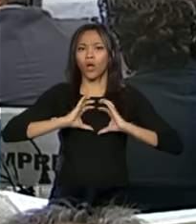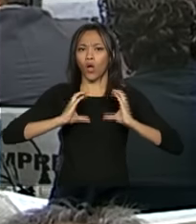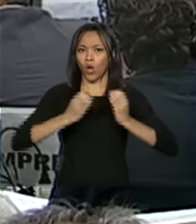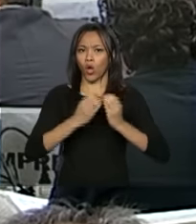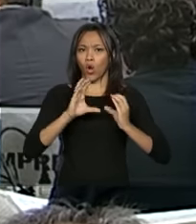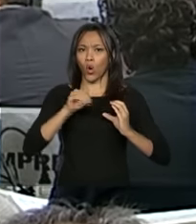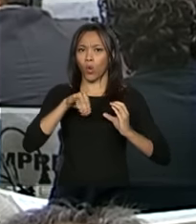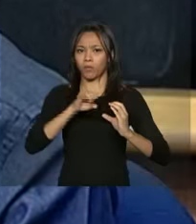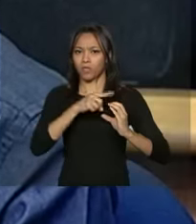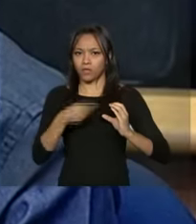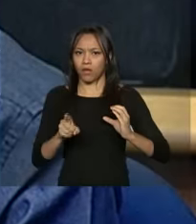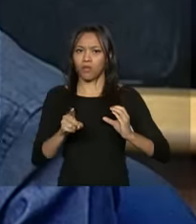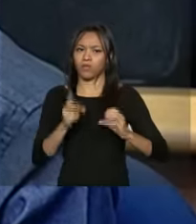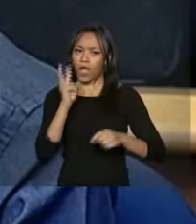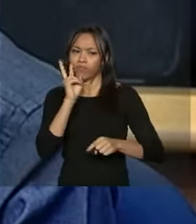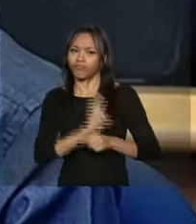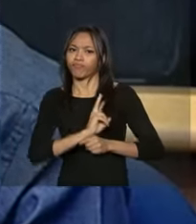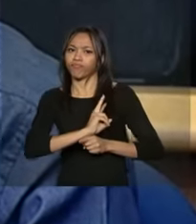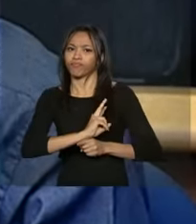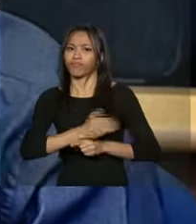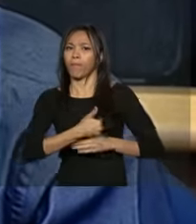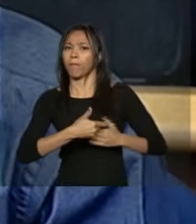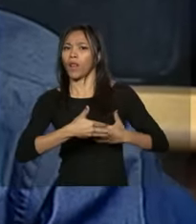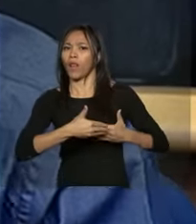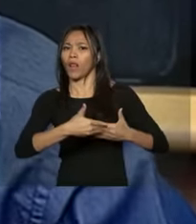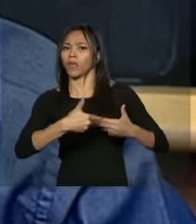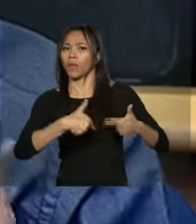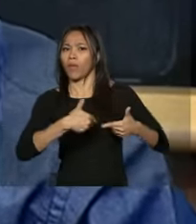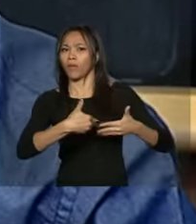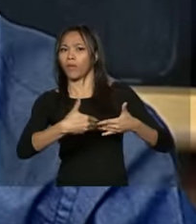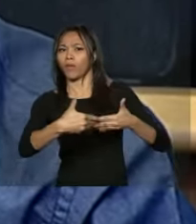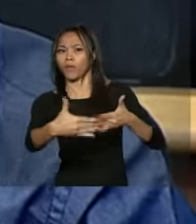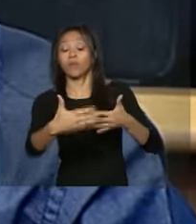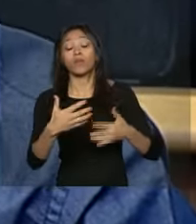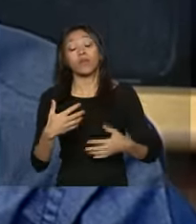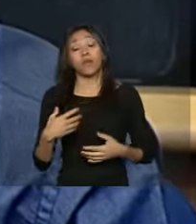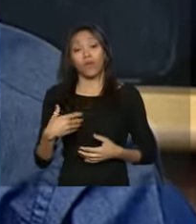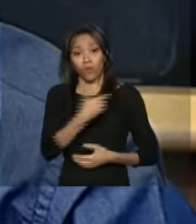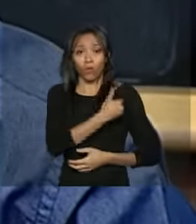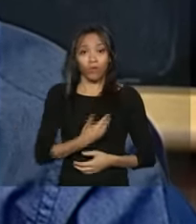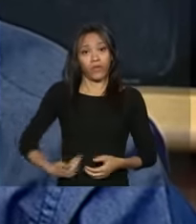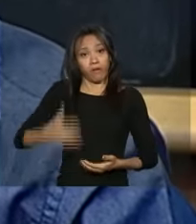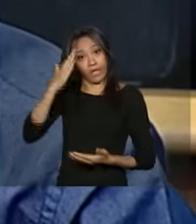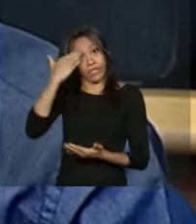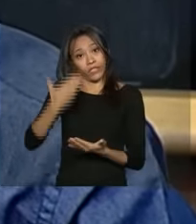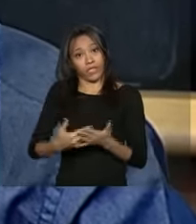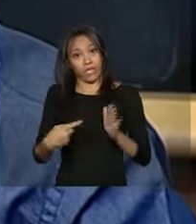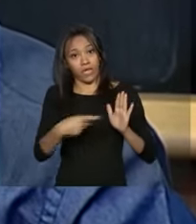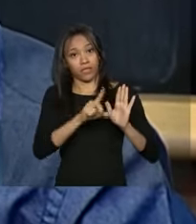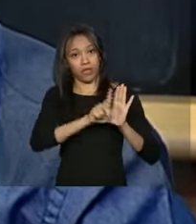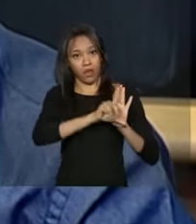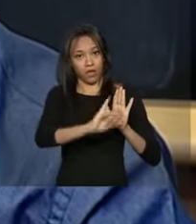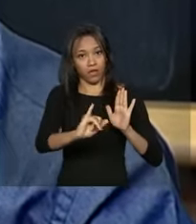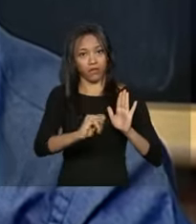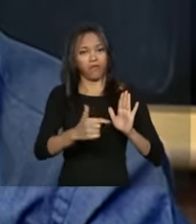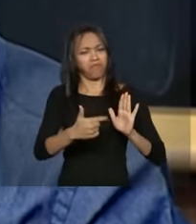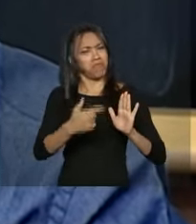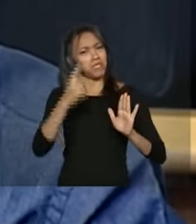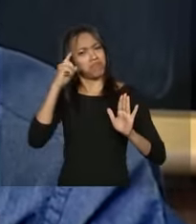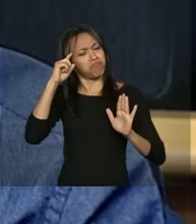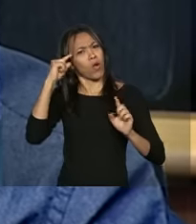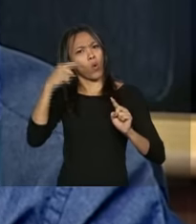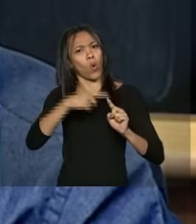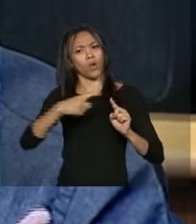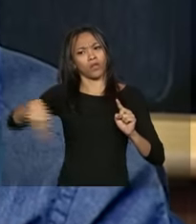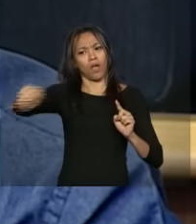durante todo esse trabalho eu queria perguntar para vocês se o governo acredita que essa lei pode ser acolhida de forma eh positiva